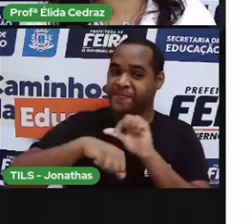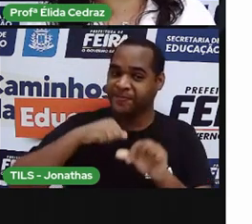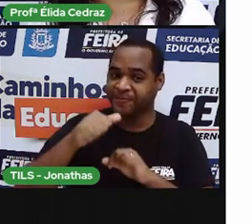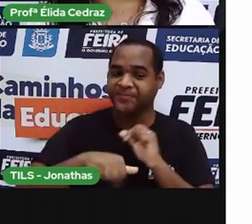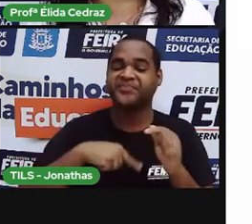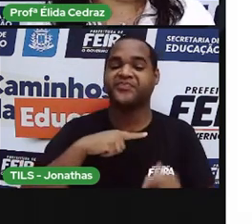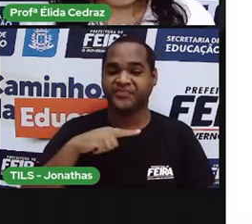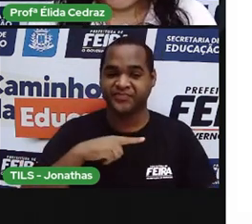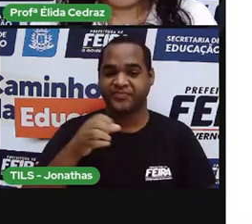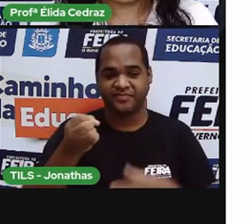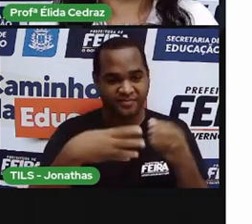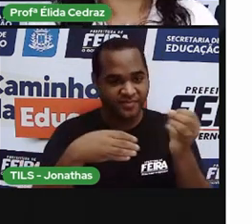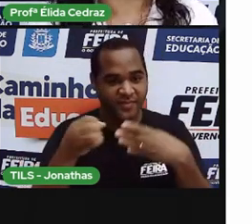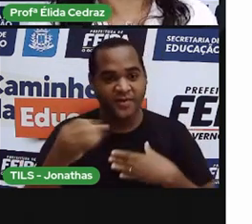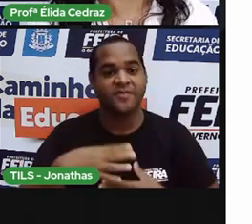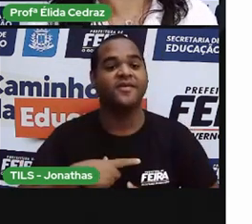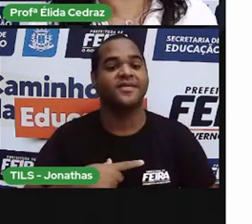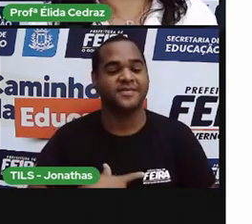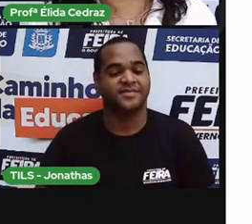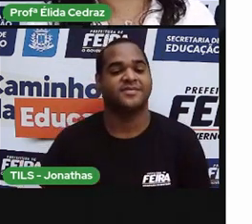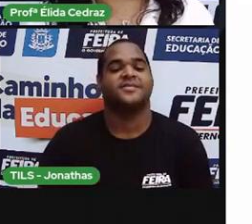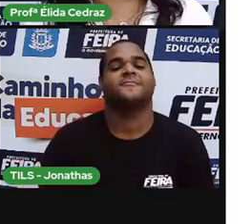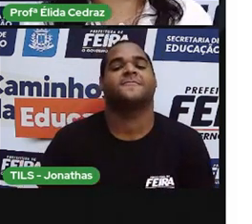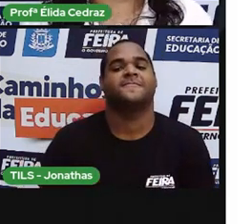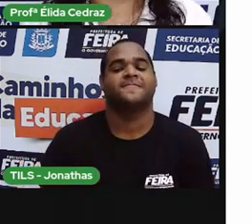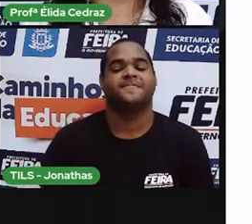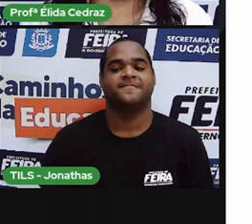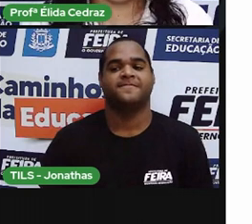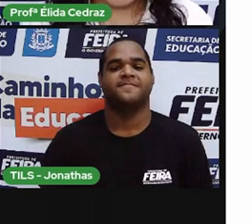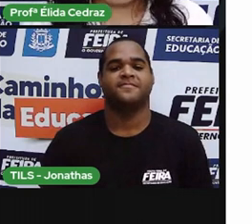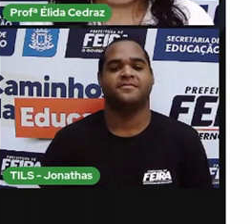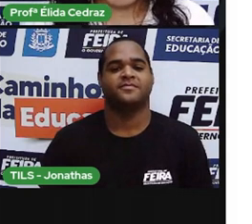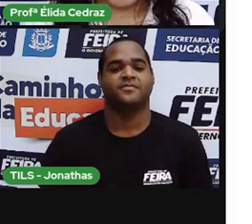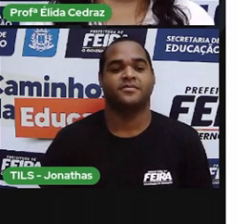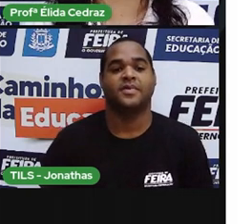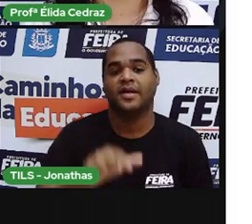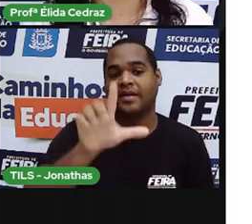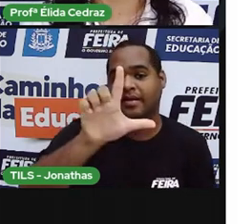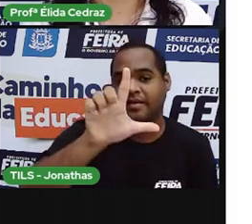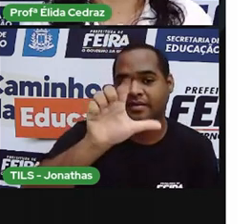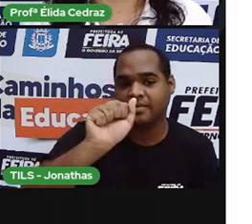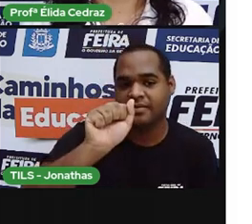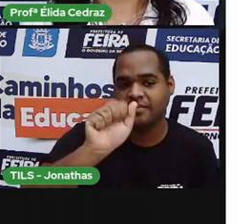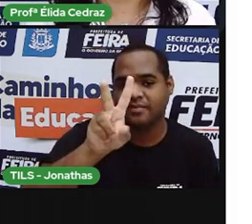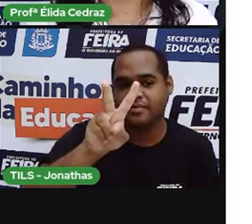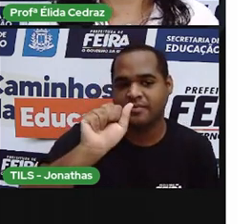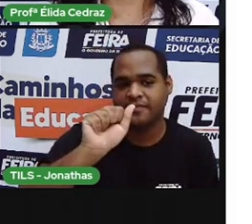transformar em novas também. Primeira palavra, lava.